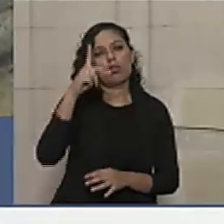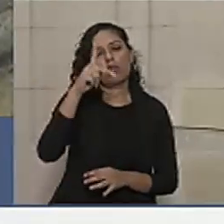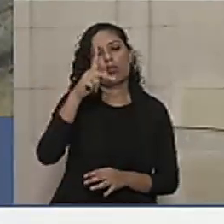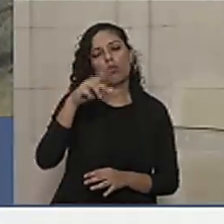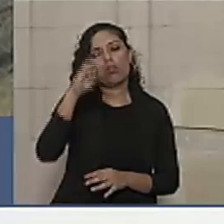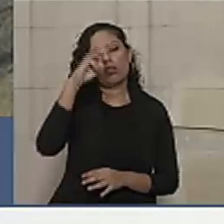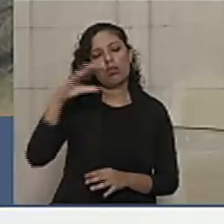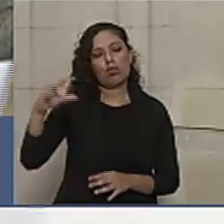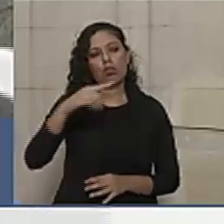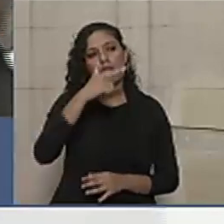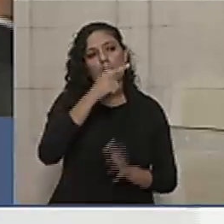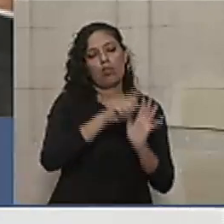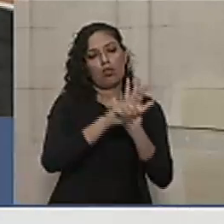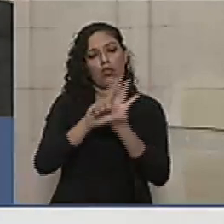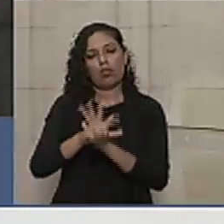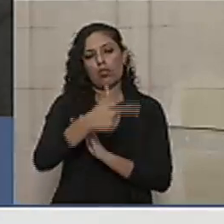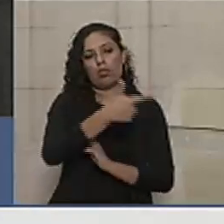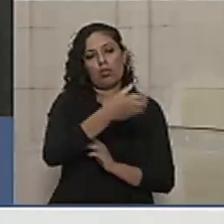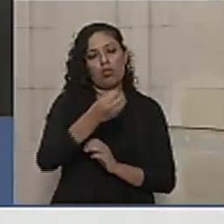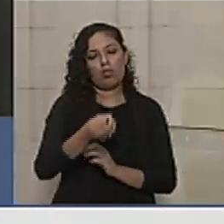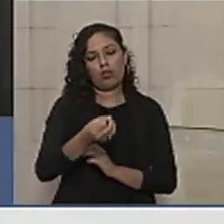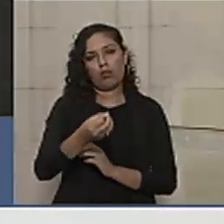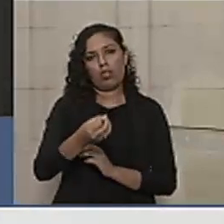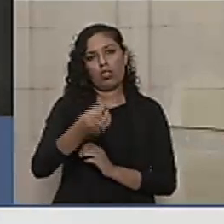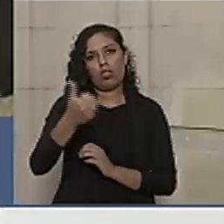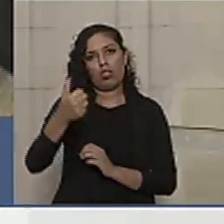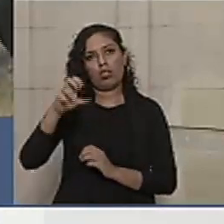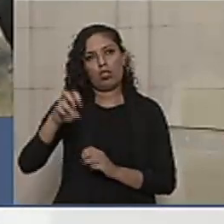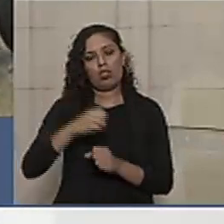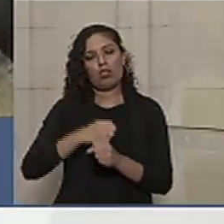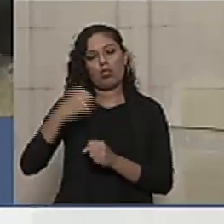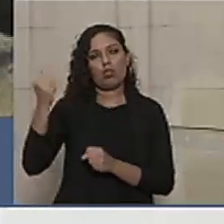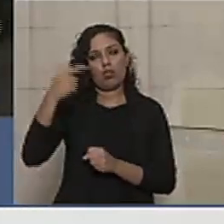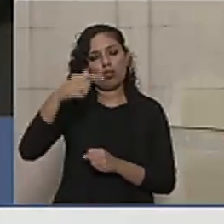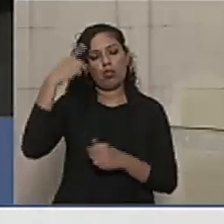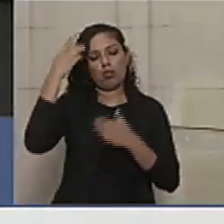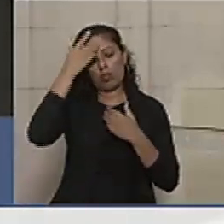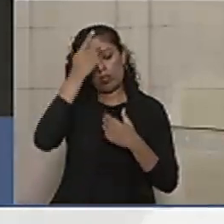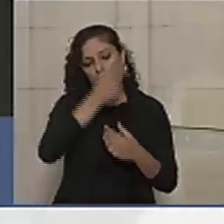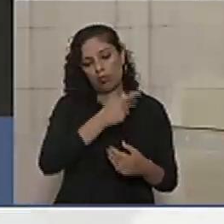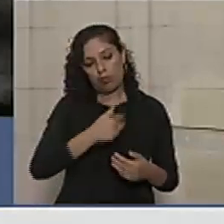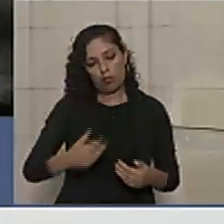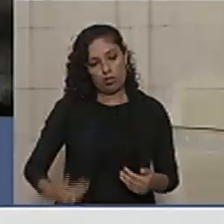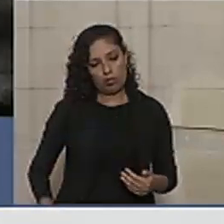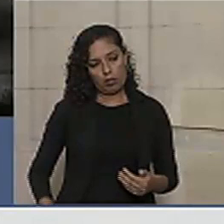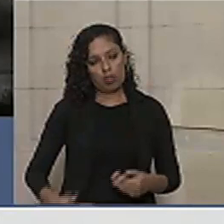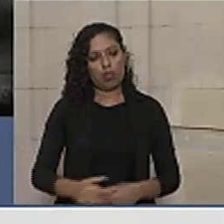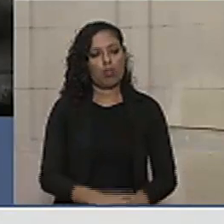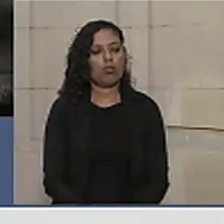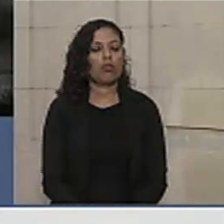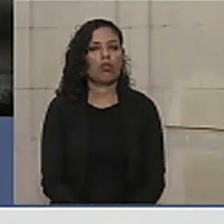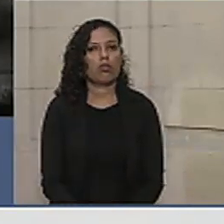PL 2615 de 2017. Obrigado, senhor presidente.